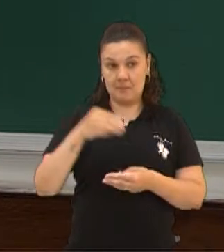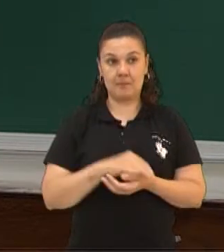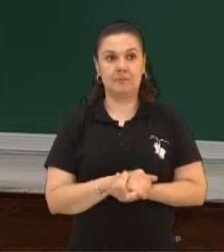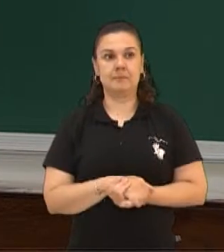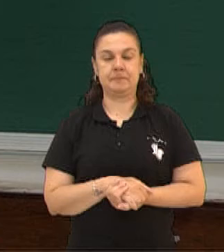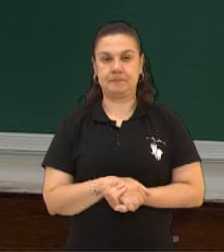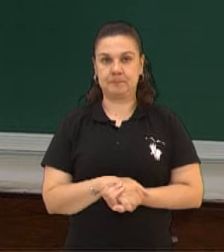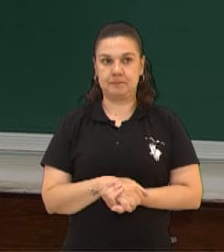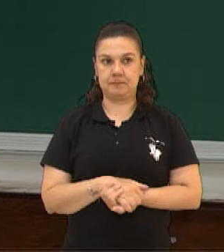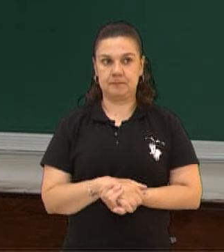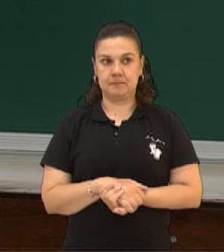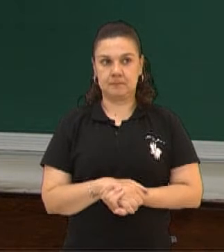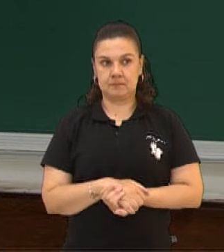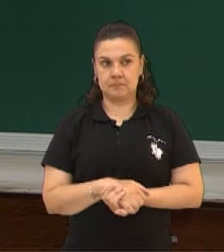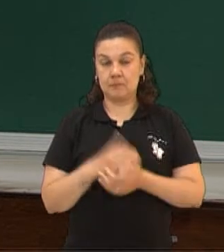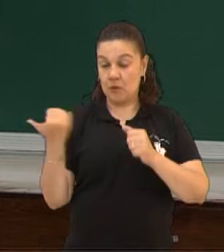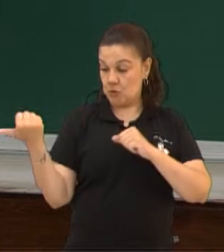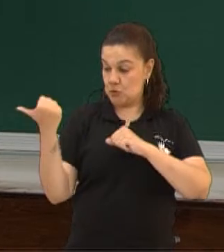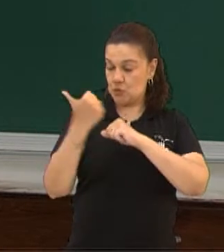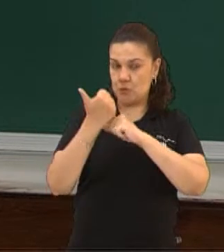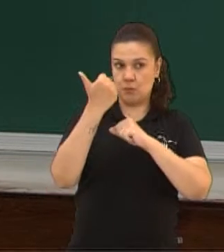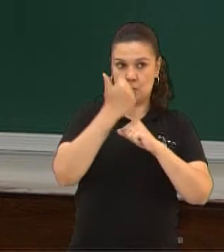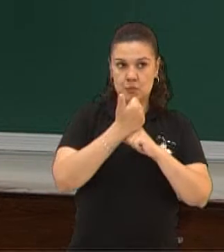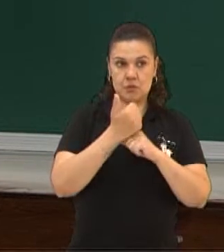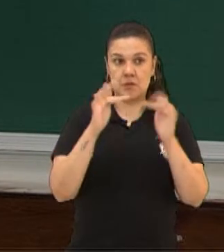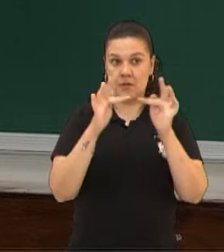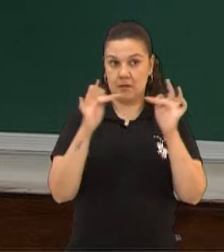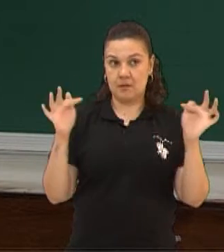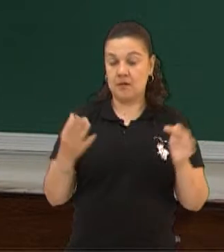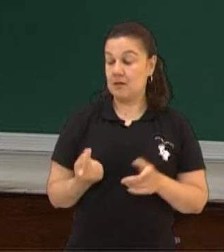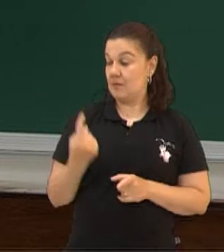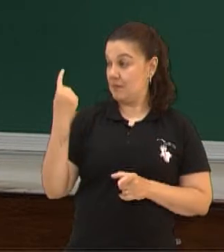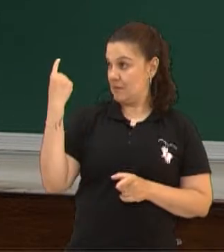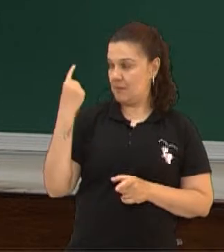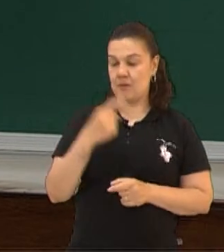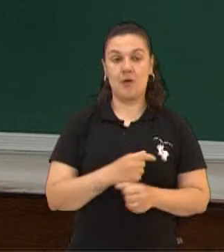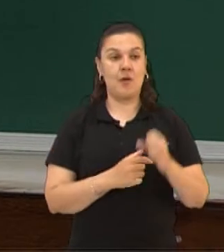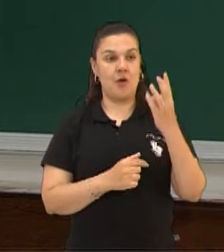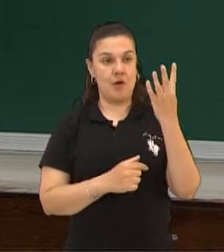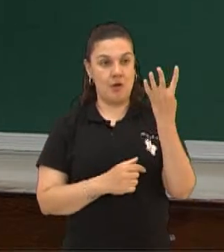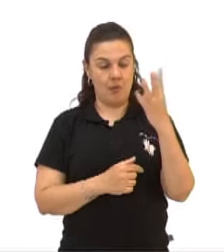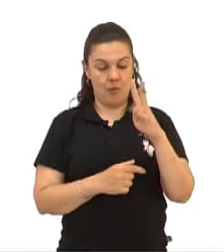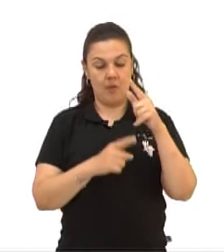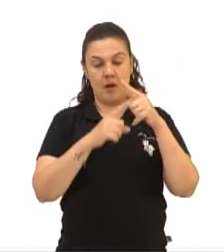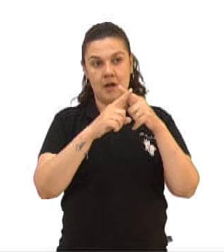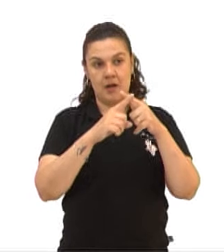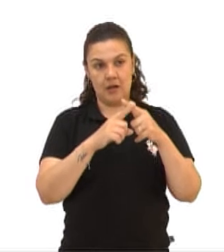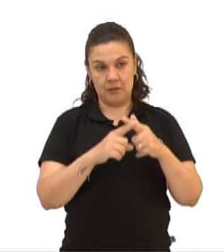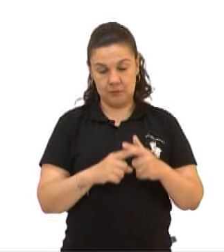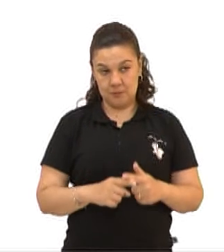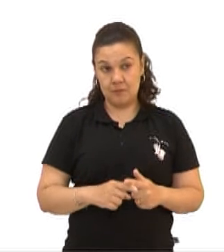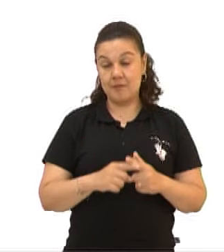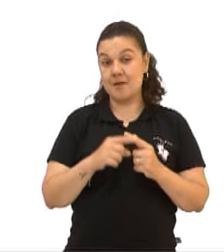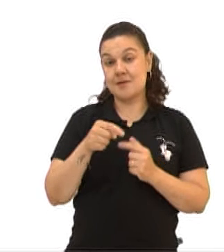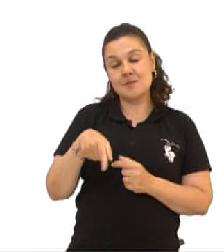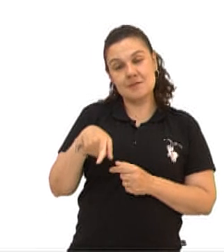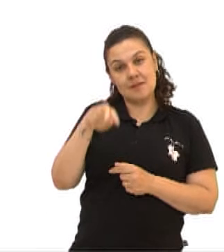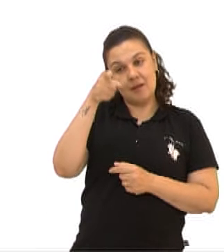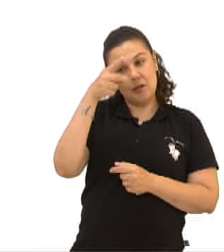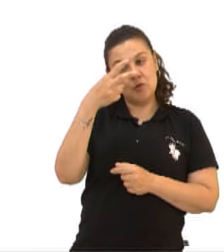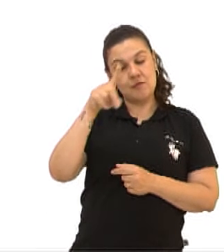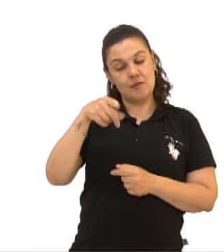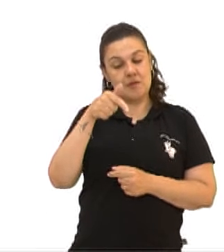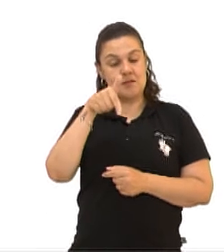2,70 metros. Substituindo lá na fórmula, ó, base vezes a altura, 4